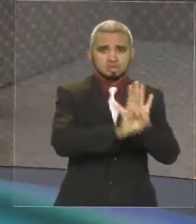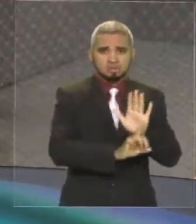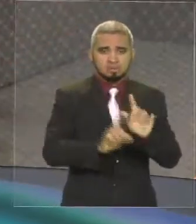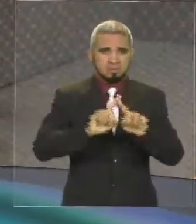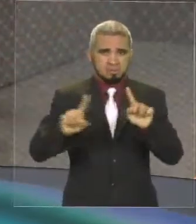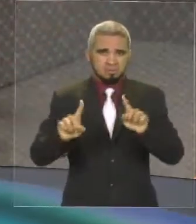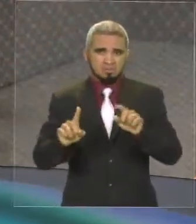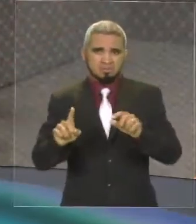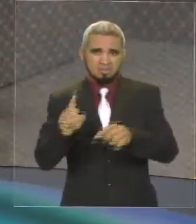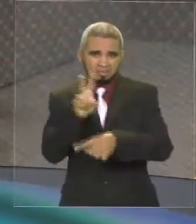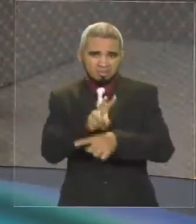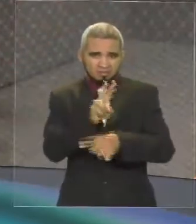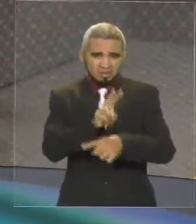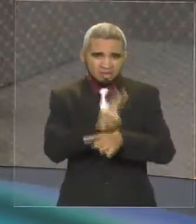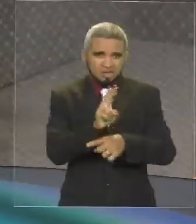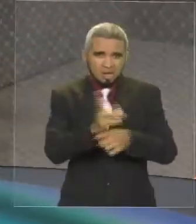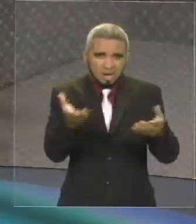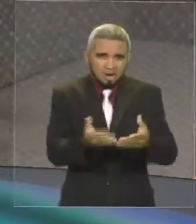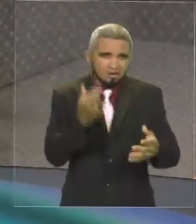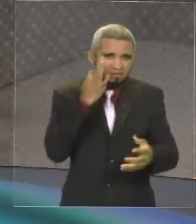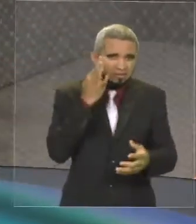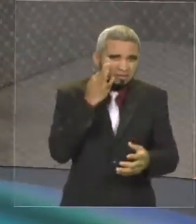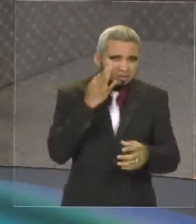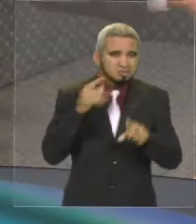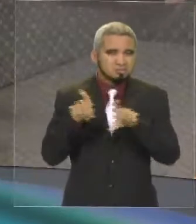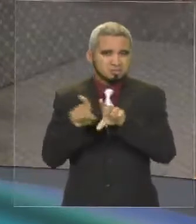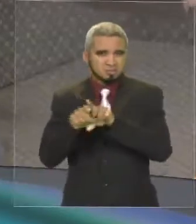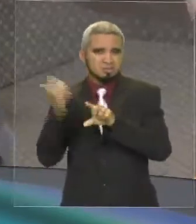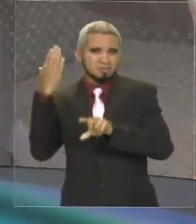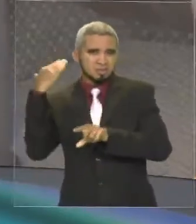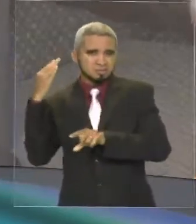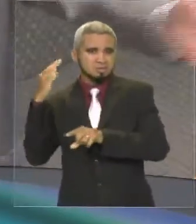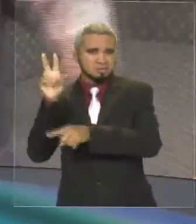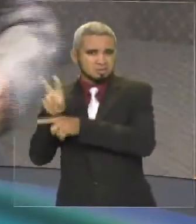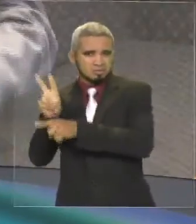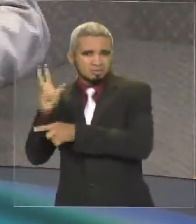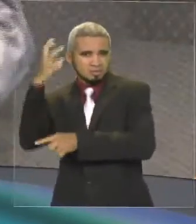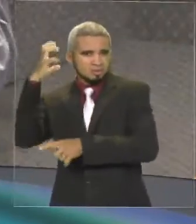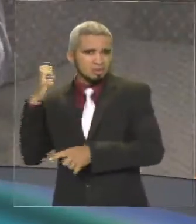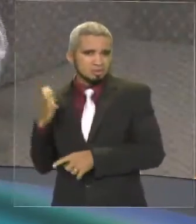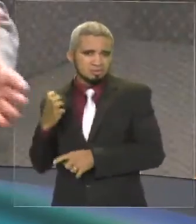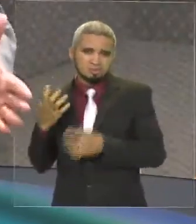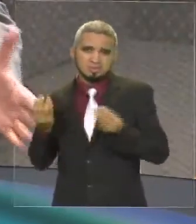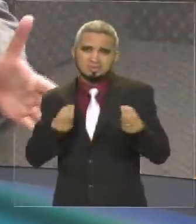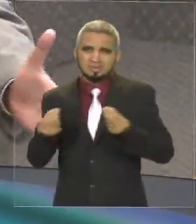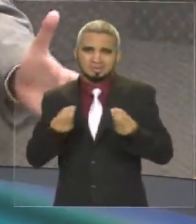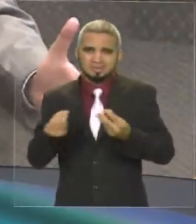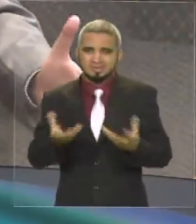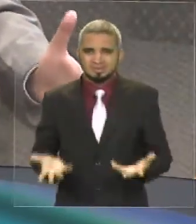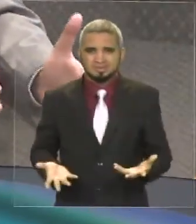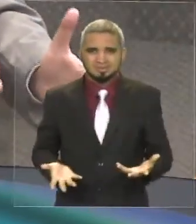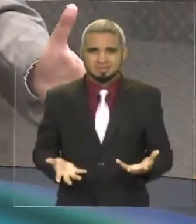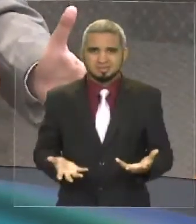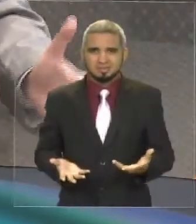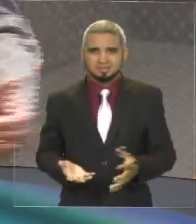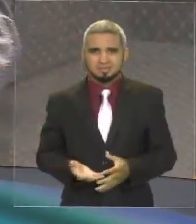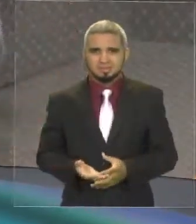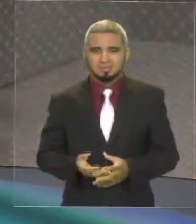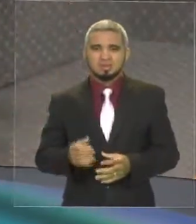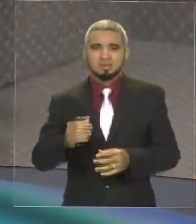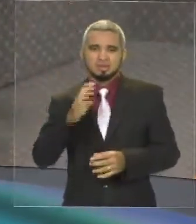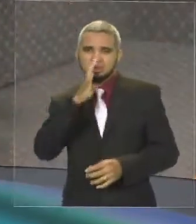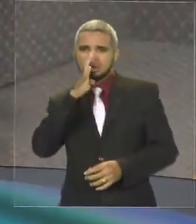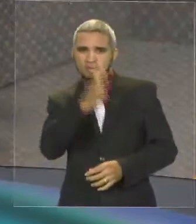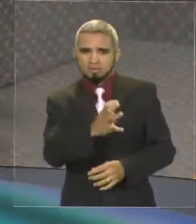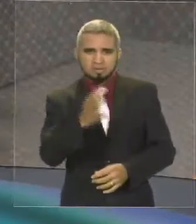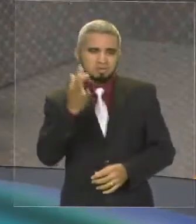governo, foi base política, e depois criticar o atual governo, responder às críticas ao governo Flávio Dino, criticando o